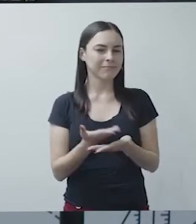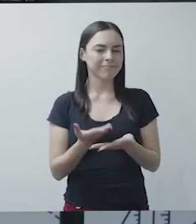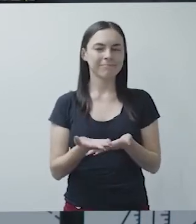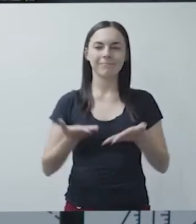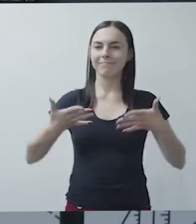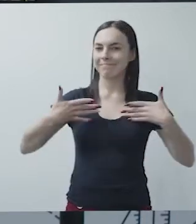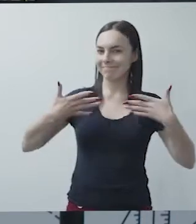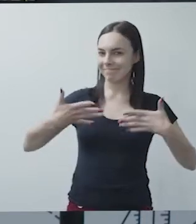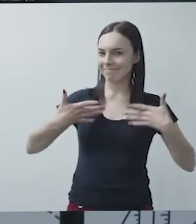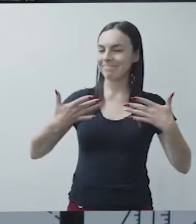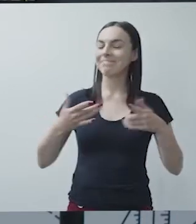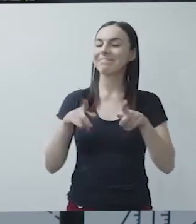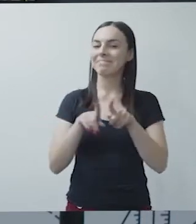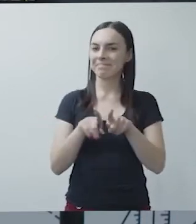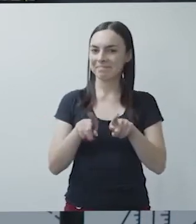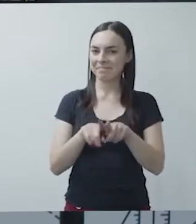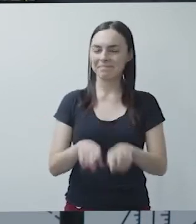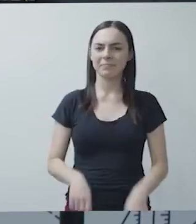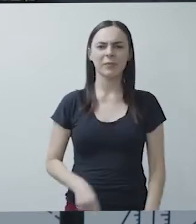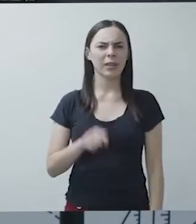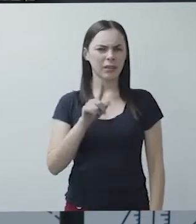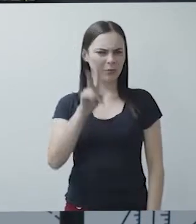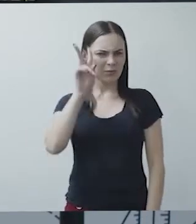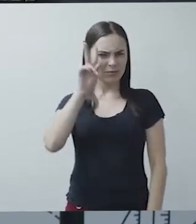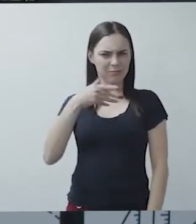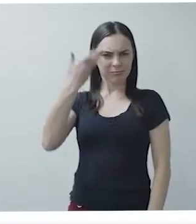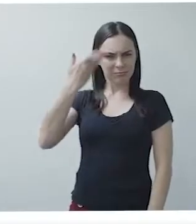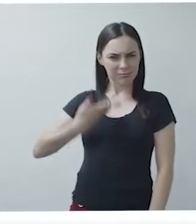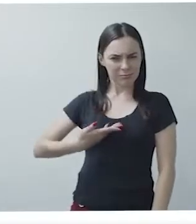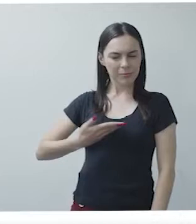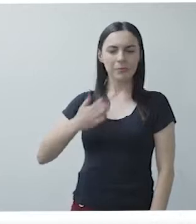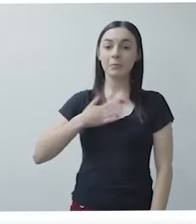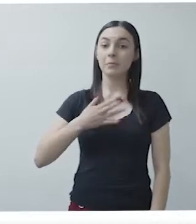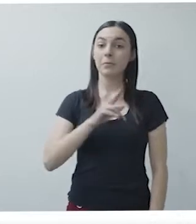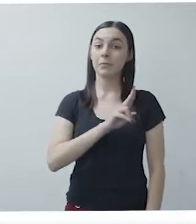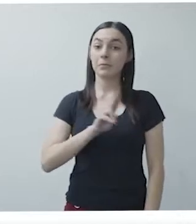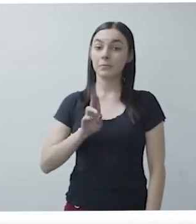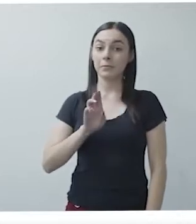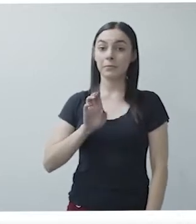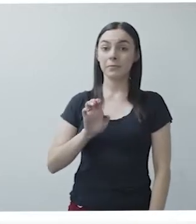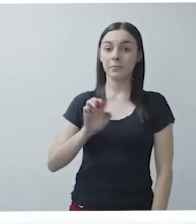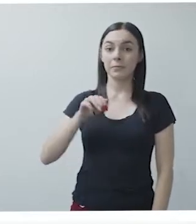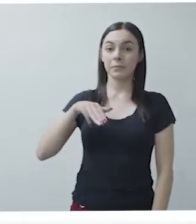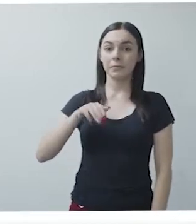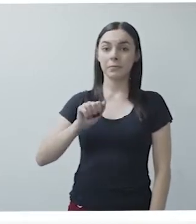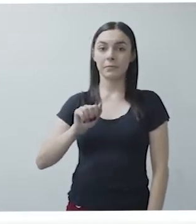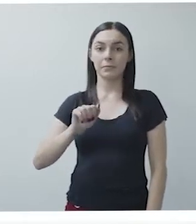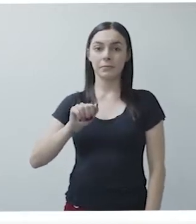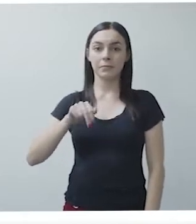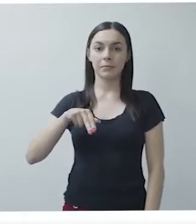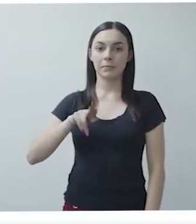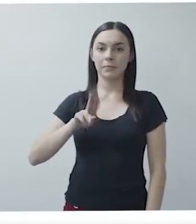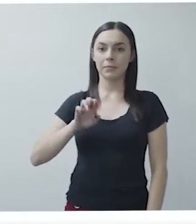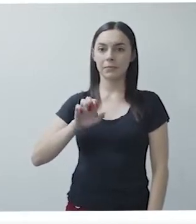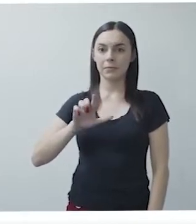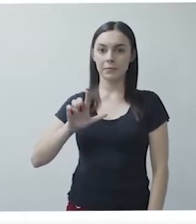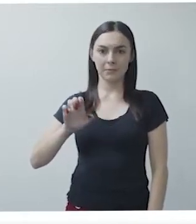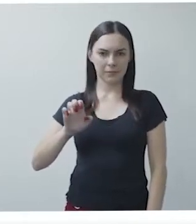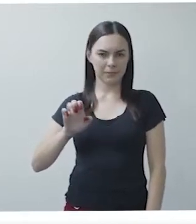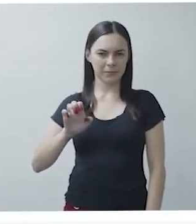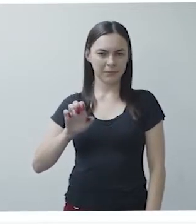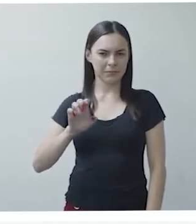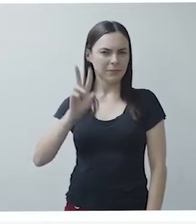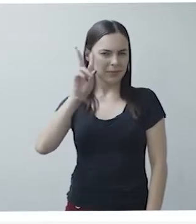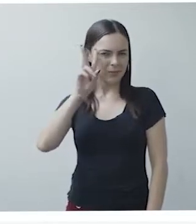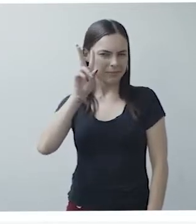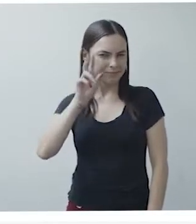também. Vocês lembram de mim? Eu sou a professora Emanuele, não é mesmo? Vocês